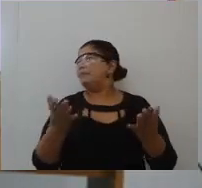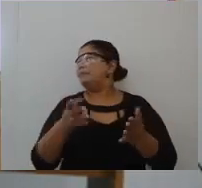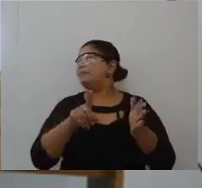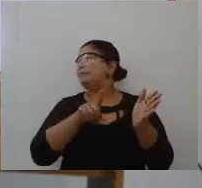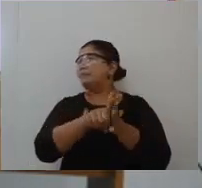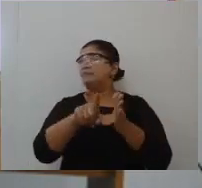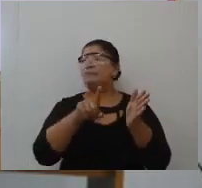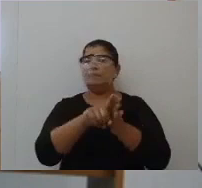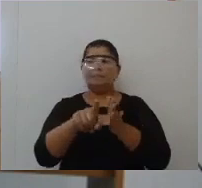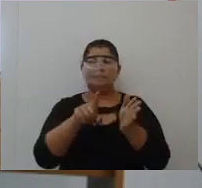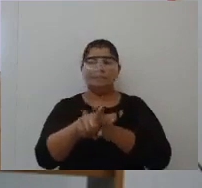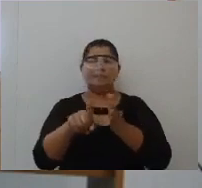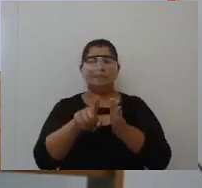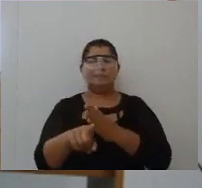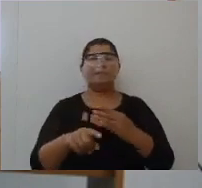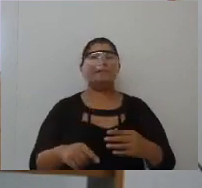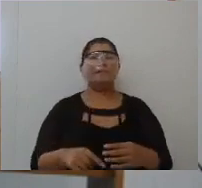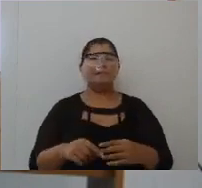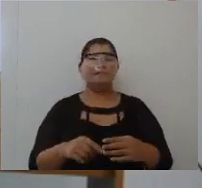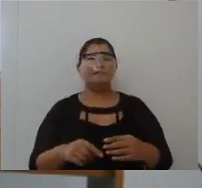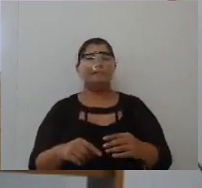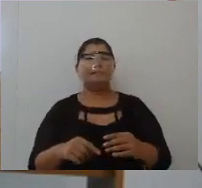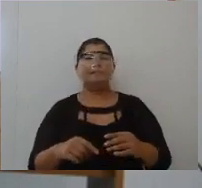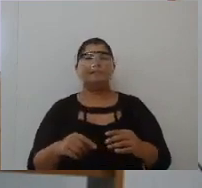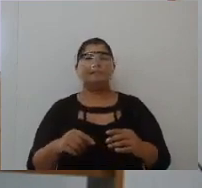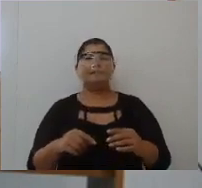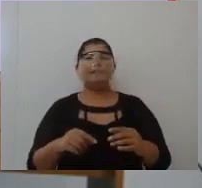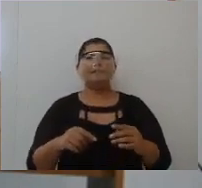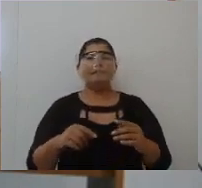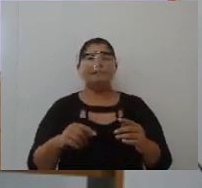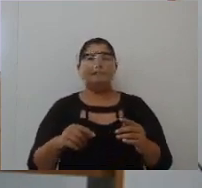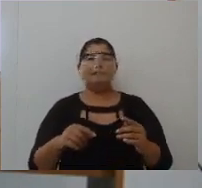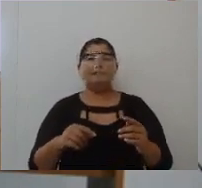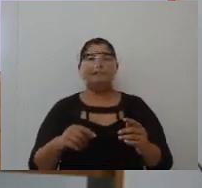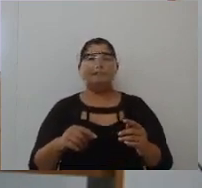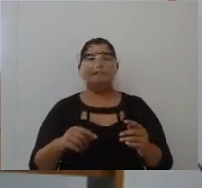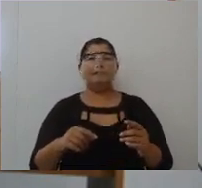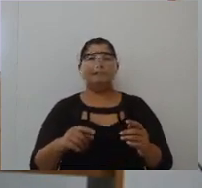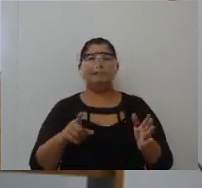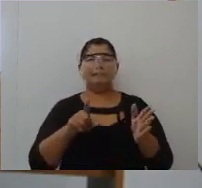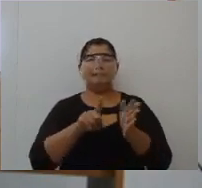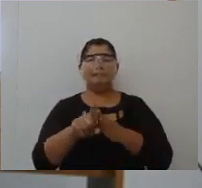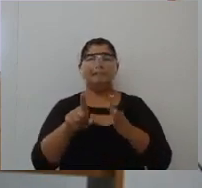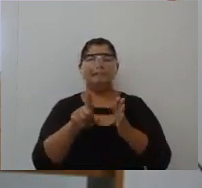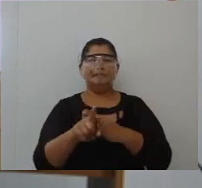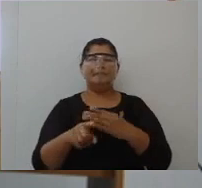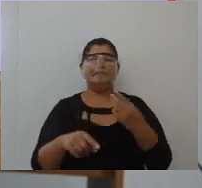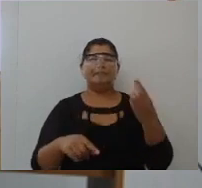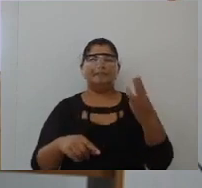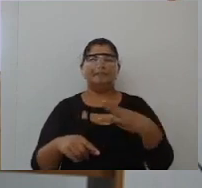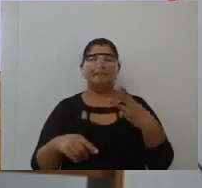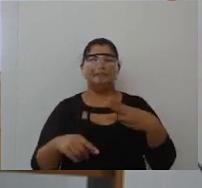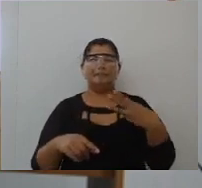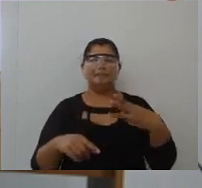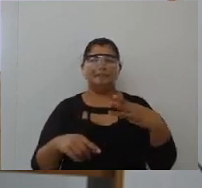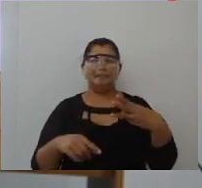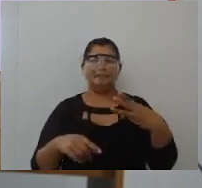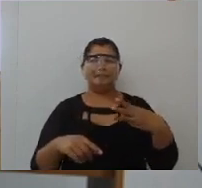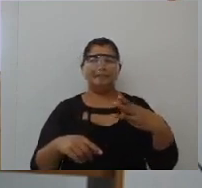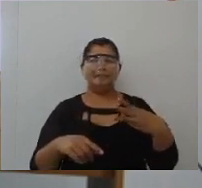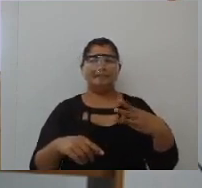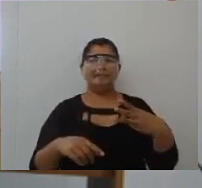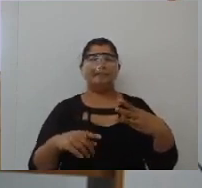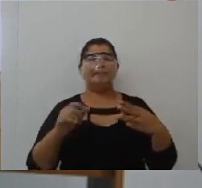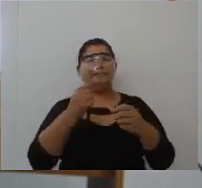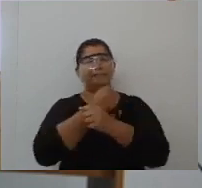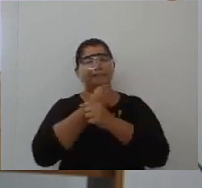quantas? Temos 3 perguntas por enquanto. Enquanto isso, deixa eu ver aqui, enquanto as perguntas vêm para o ar, deixa eu mandar